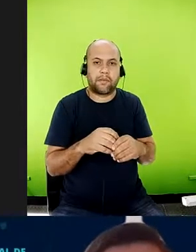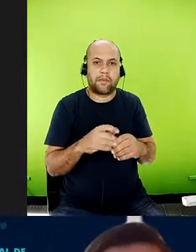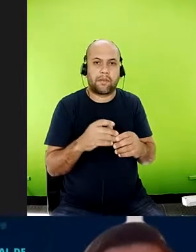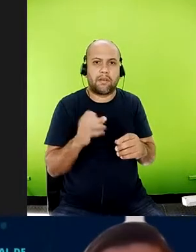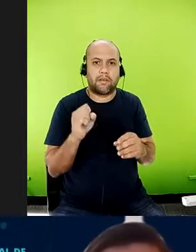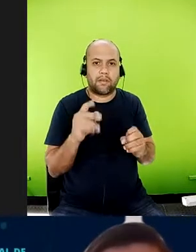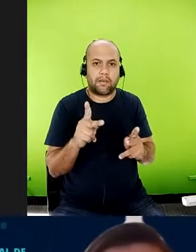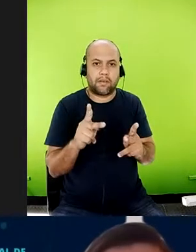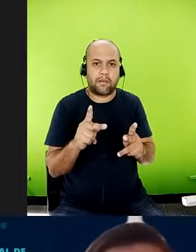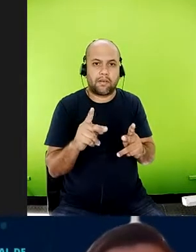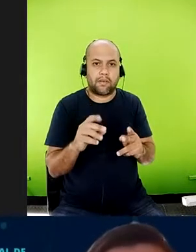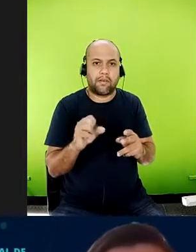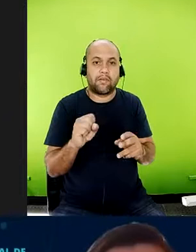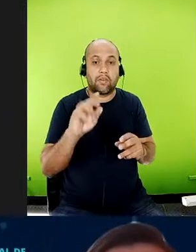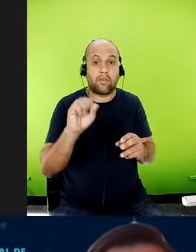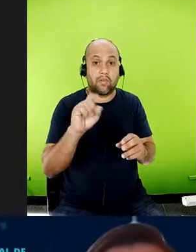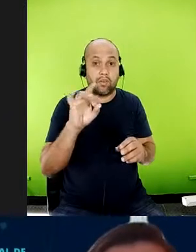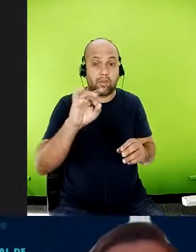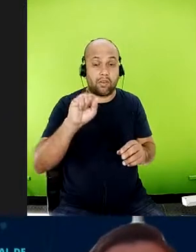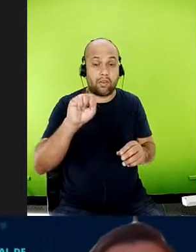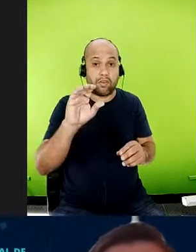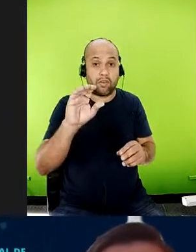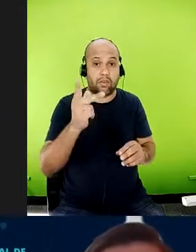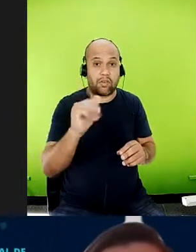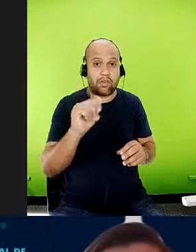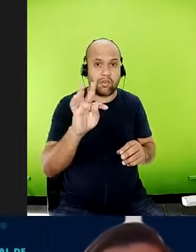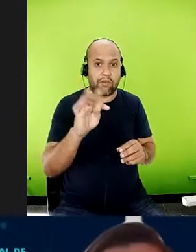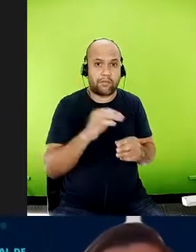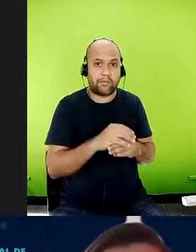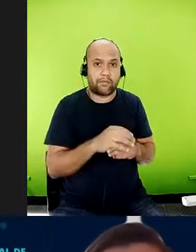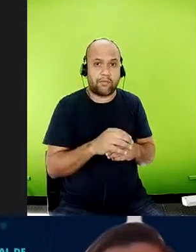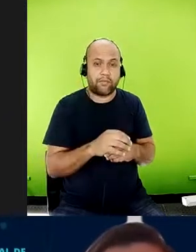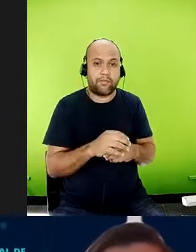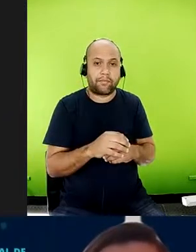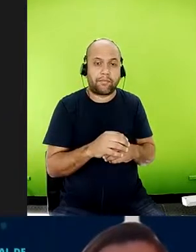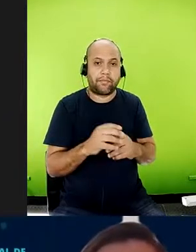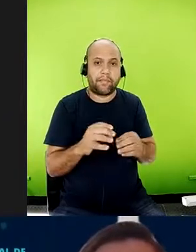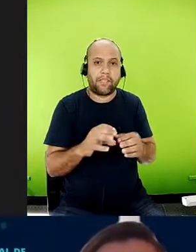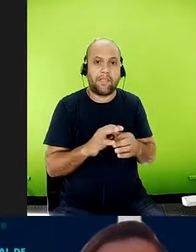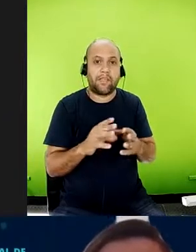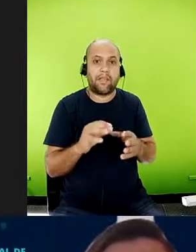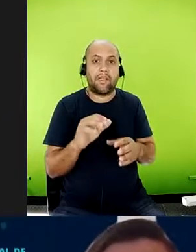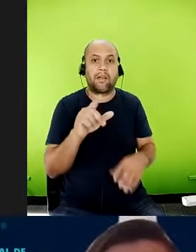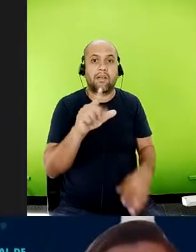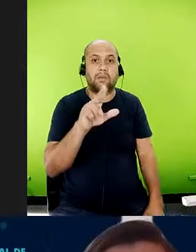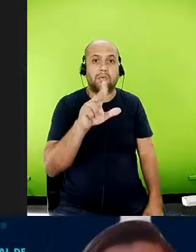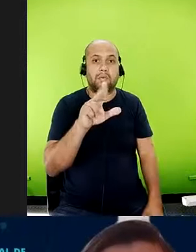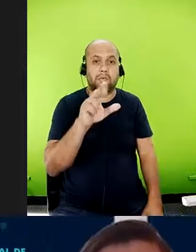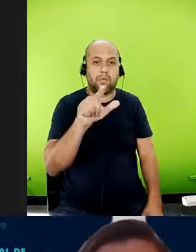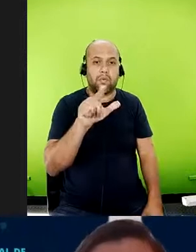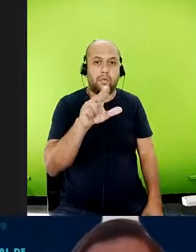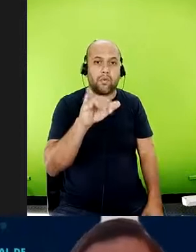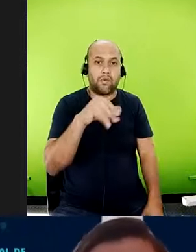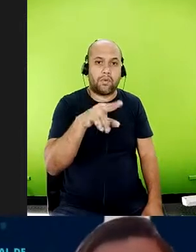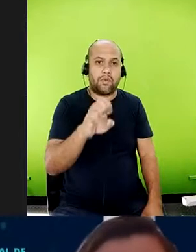tá tá pegando aqui é já tava aqui na frente e aí eu vou deixar para Aline para ela dar os recados que não tem